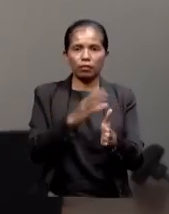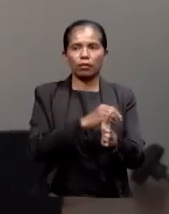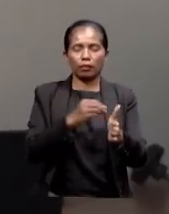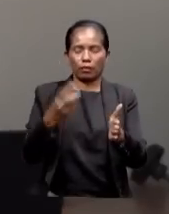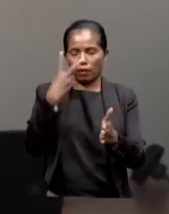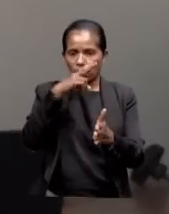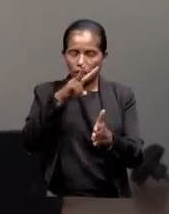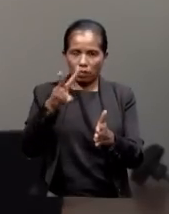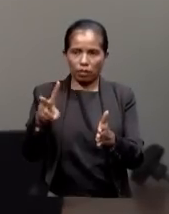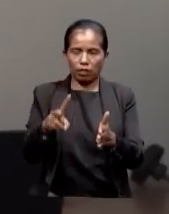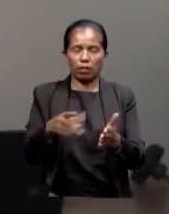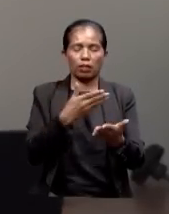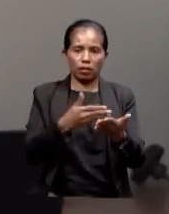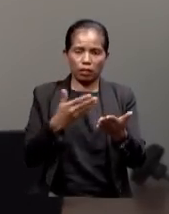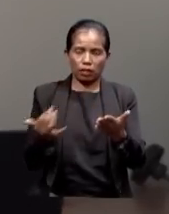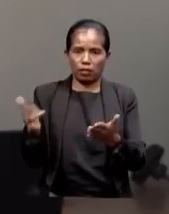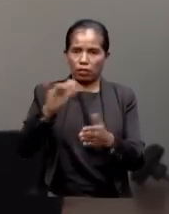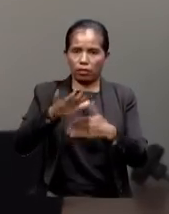apelação, recurso extraordinário.